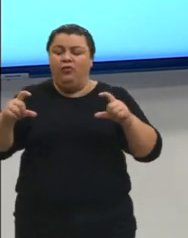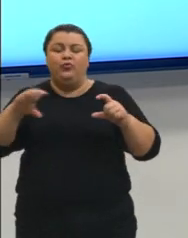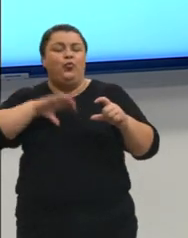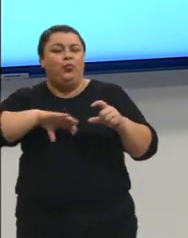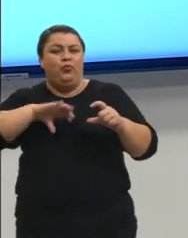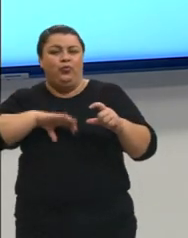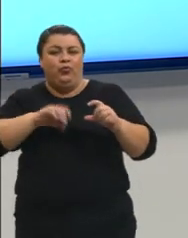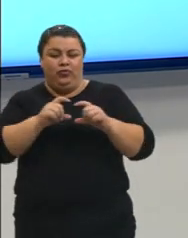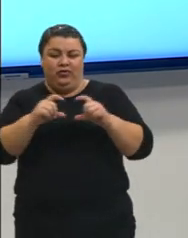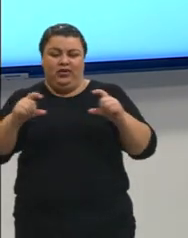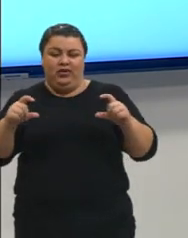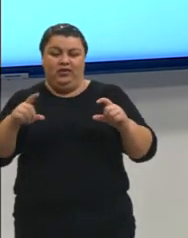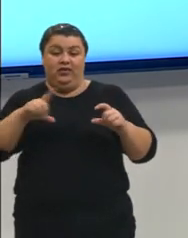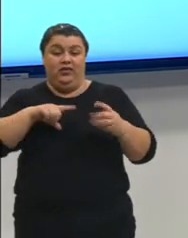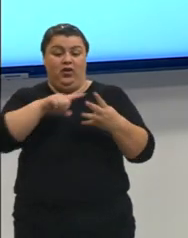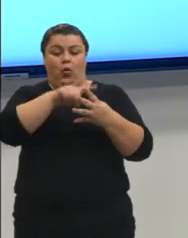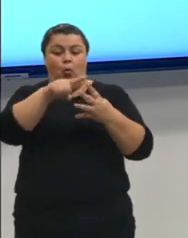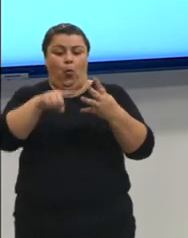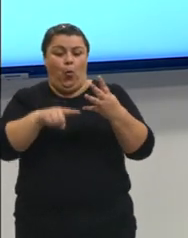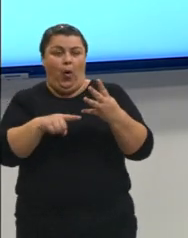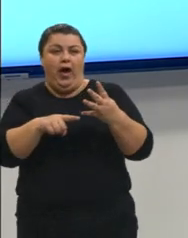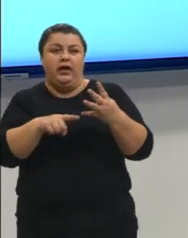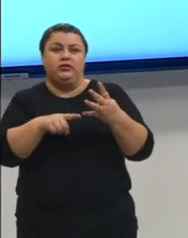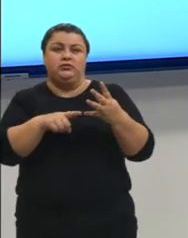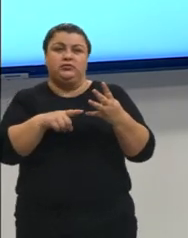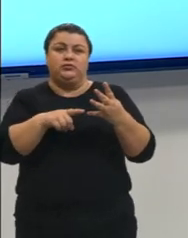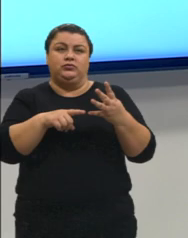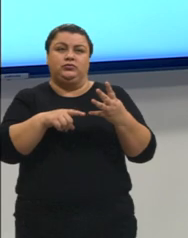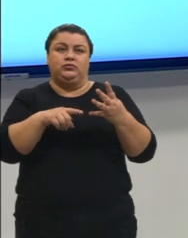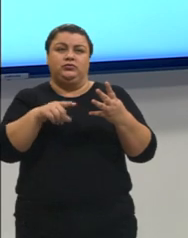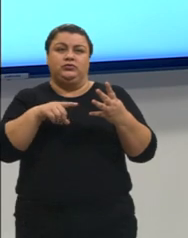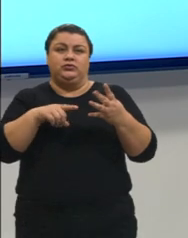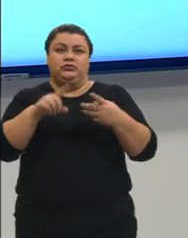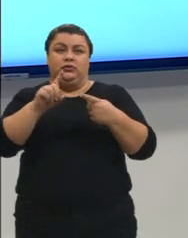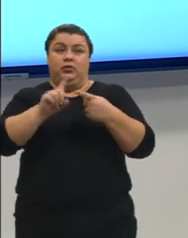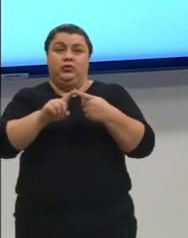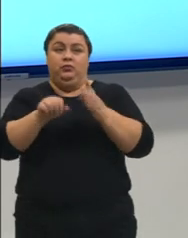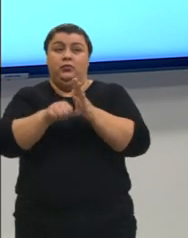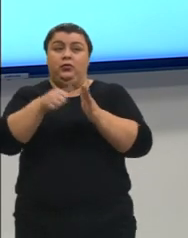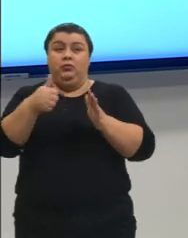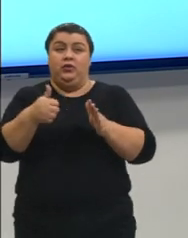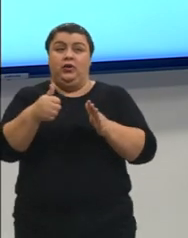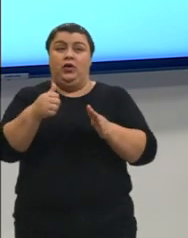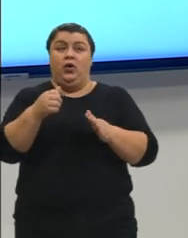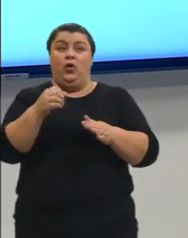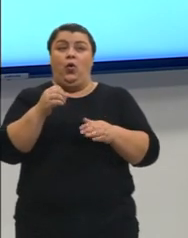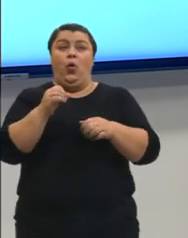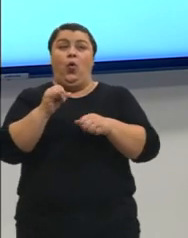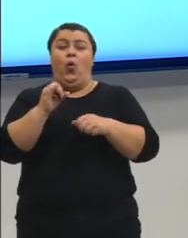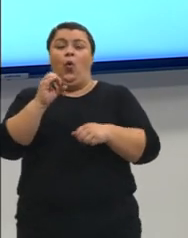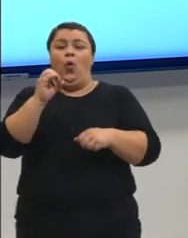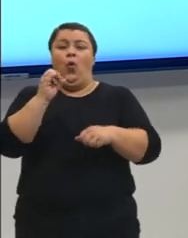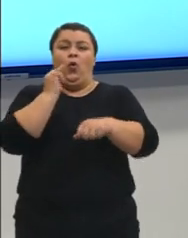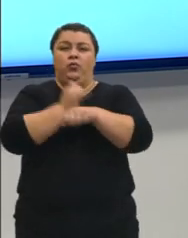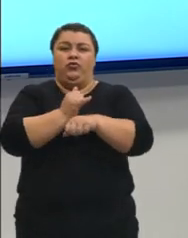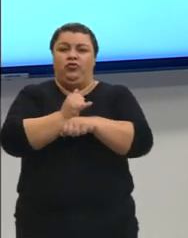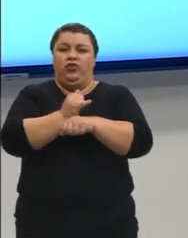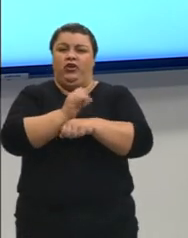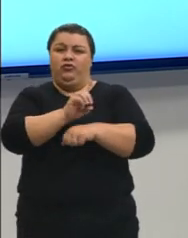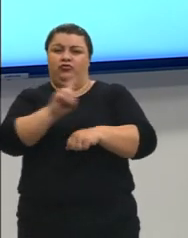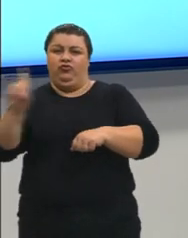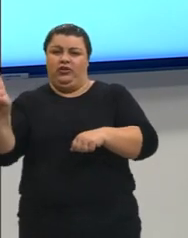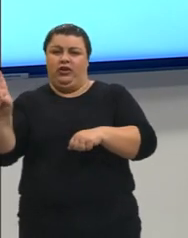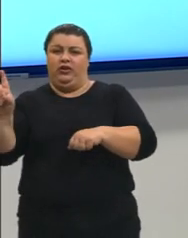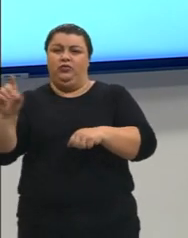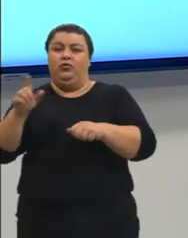a gente tem quatro termos integrantes o primeiro dele o objeto direto e